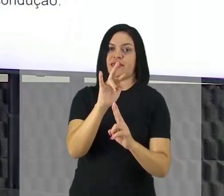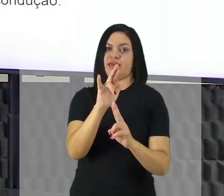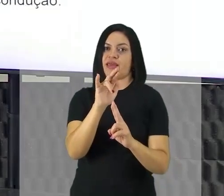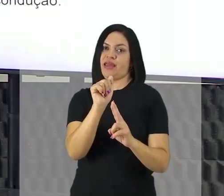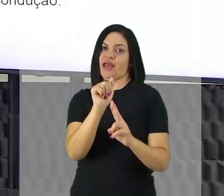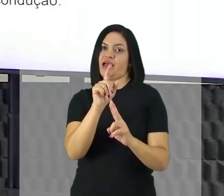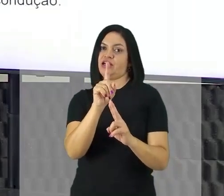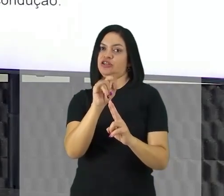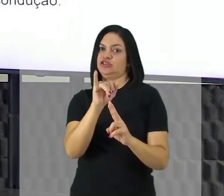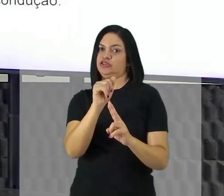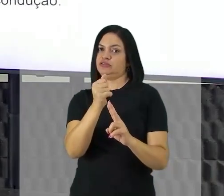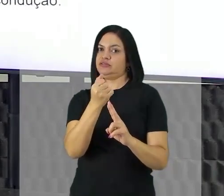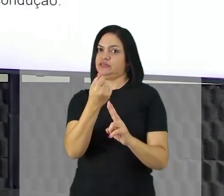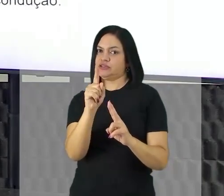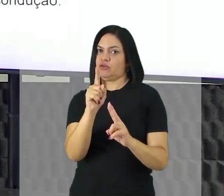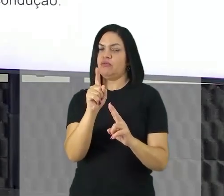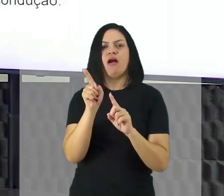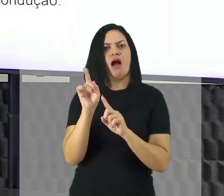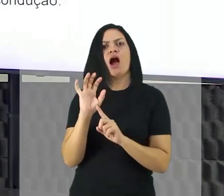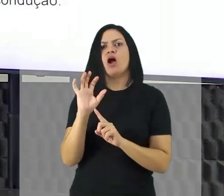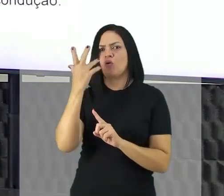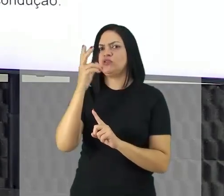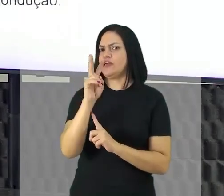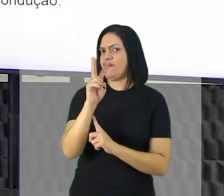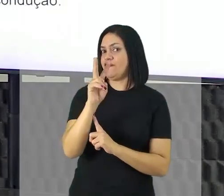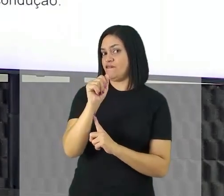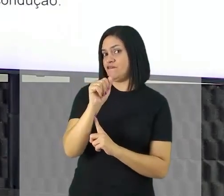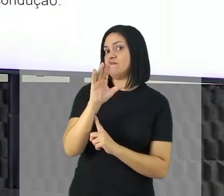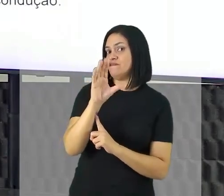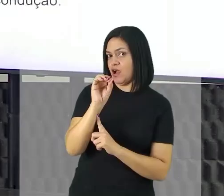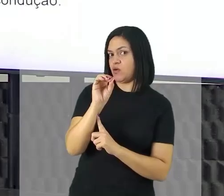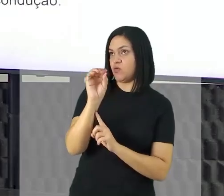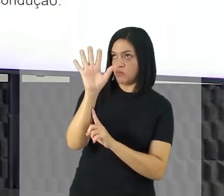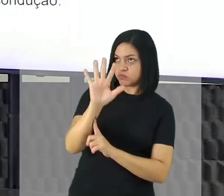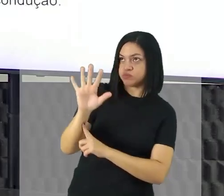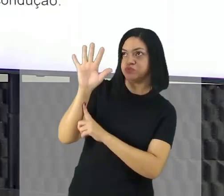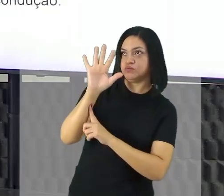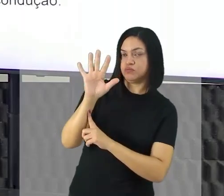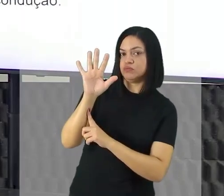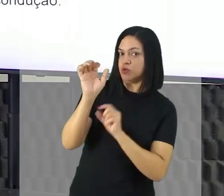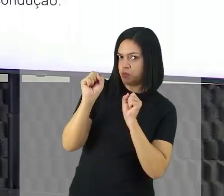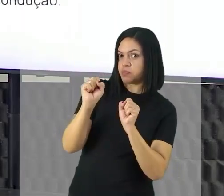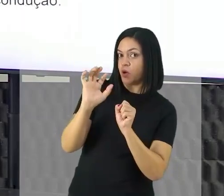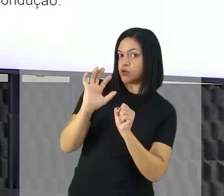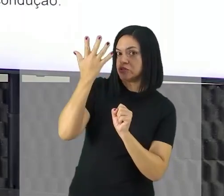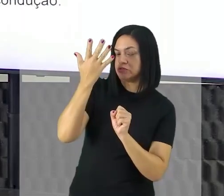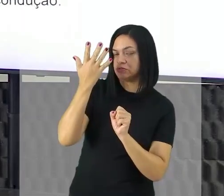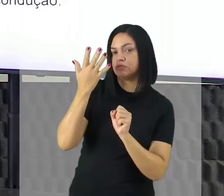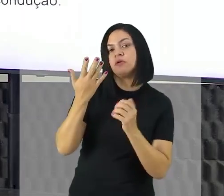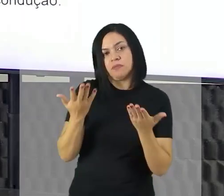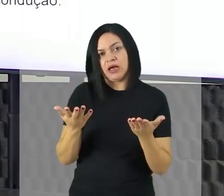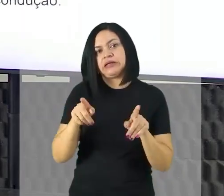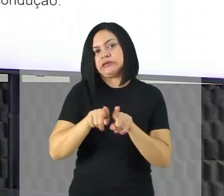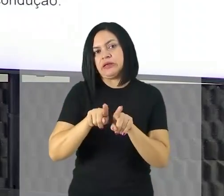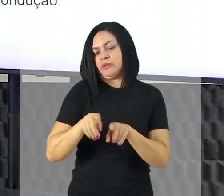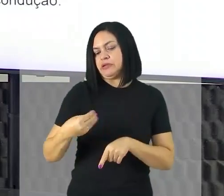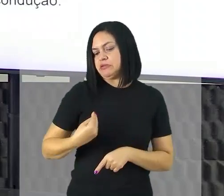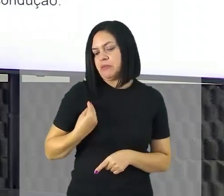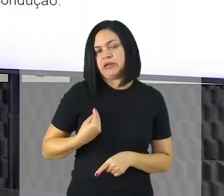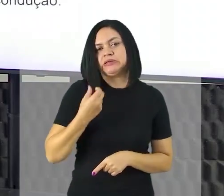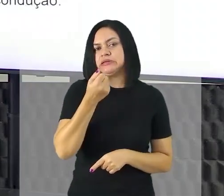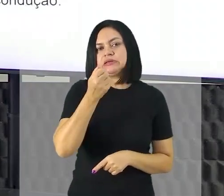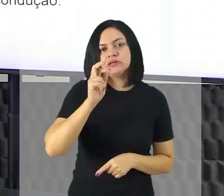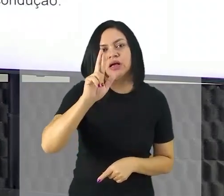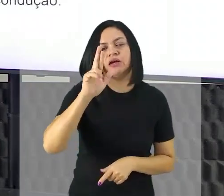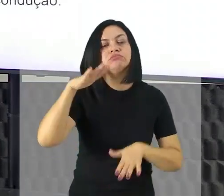não quer dizer que só aconteça no vácuo, não. Eu estou dizendo que pode acontecer no vácuo, certo? Mas acontece na presença de ar, às